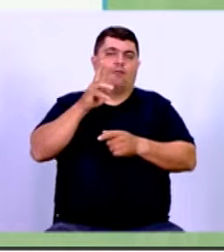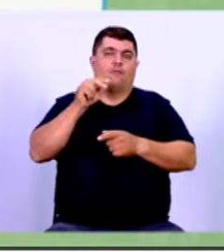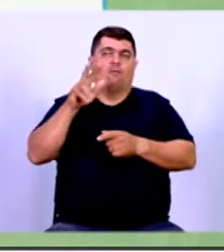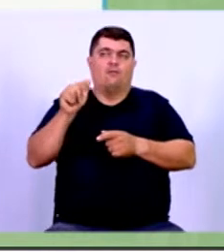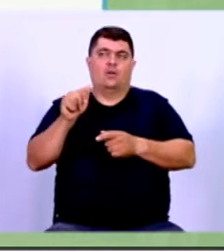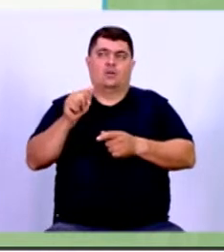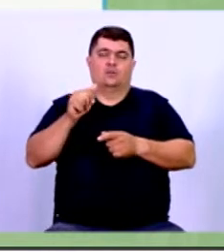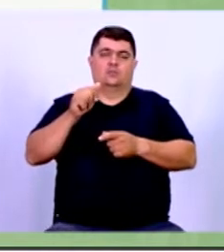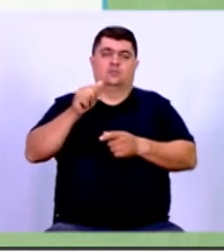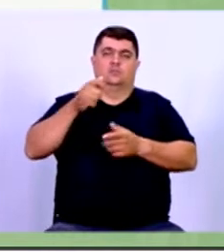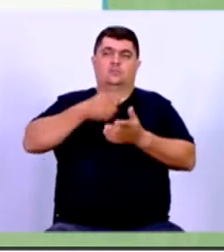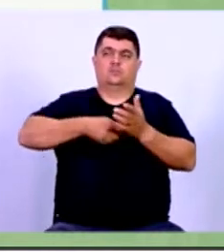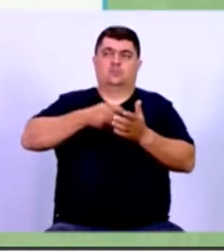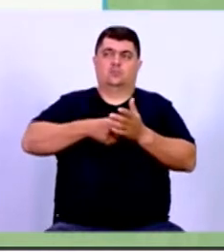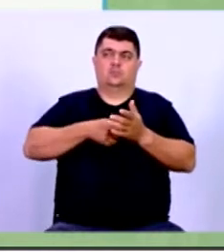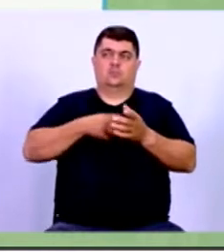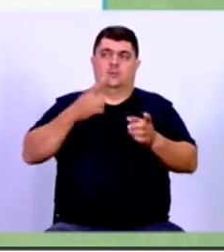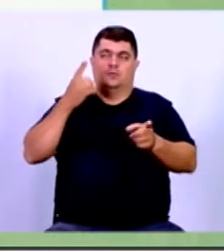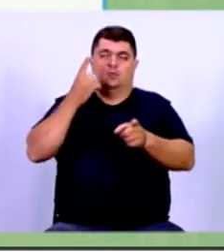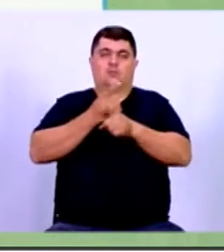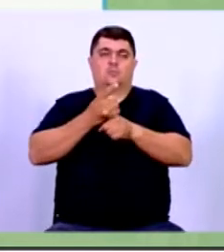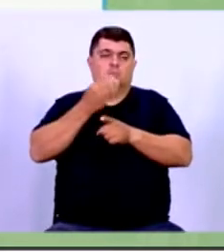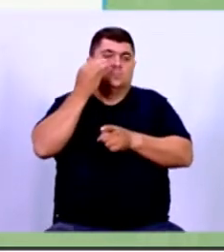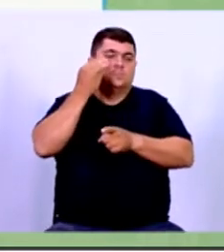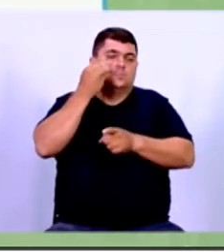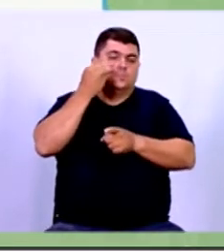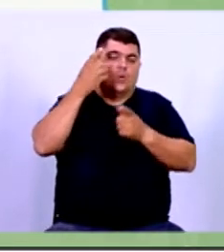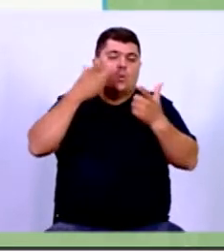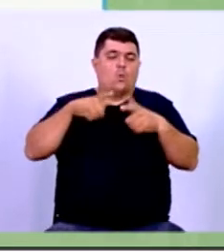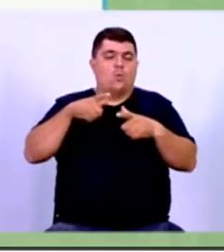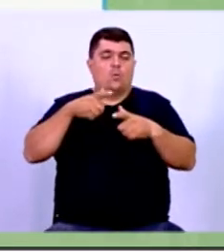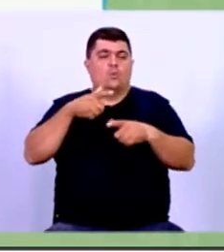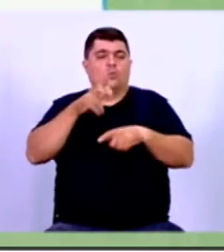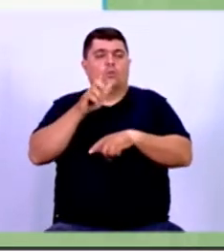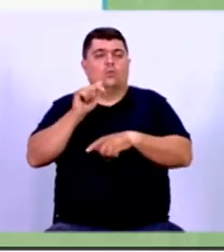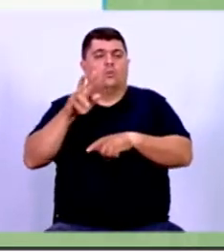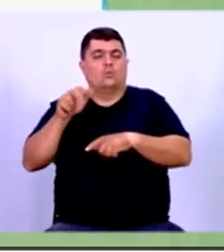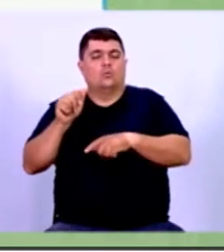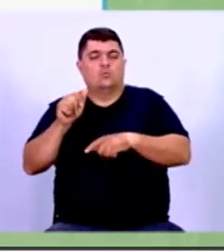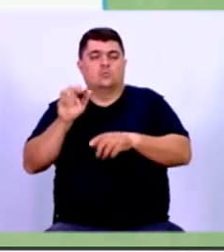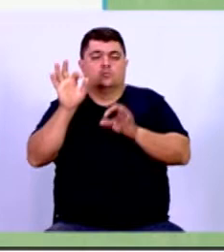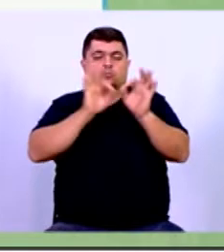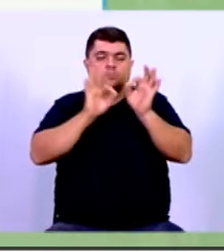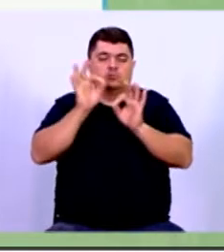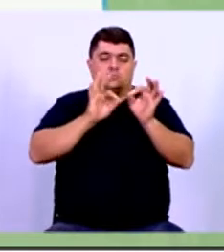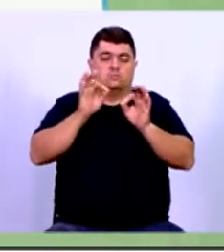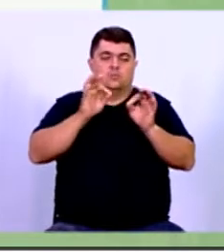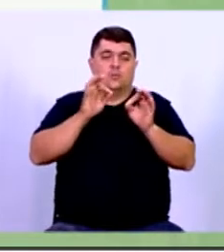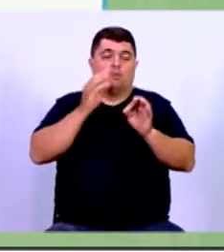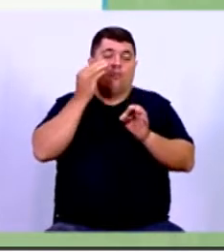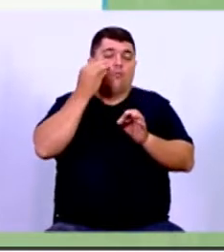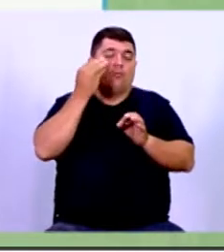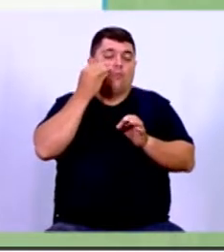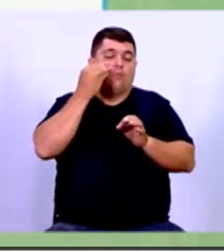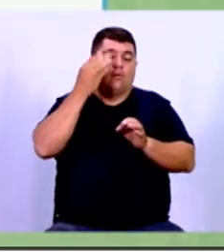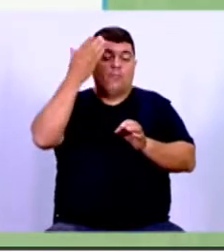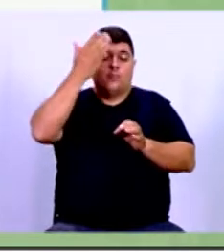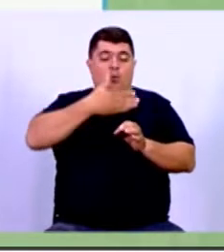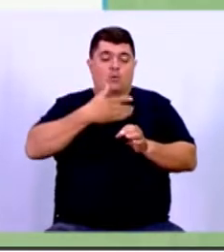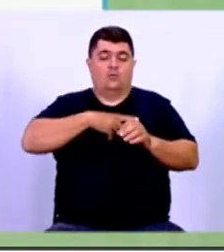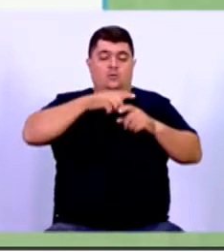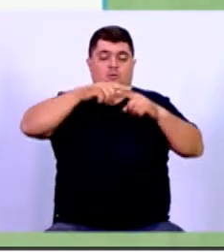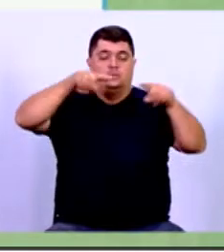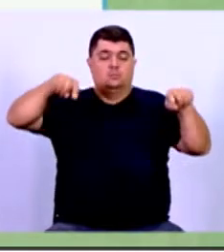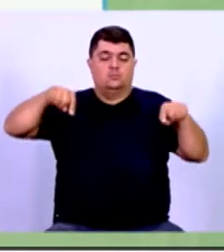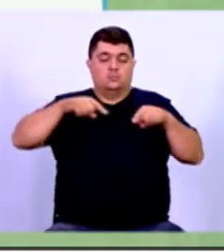são deveres: identificar aí as oportunidades de estágio, ajustar essas condições de trabalho, muito importante,